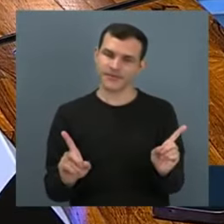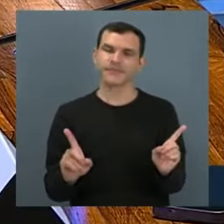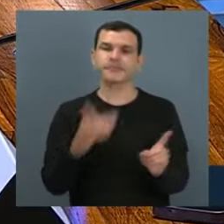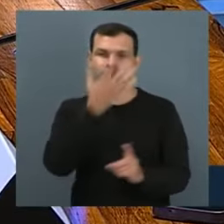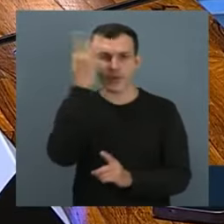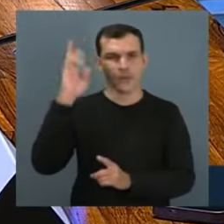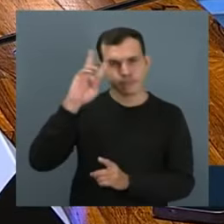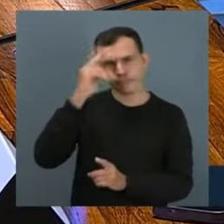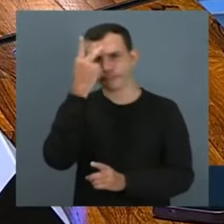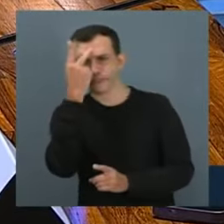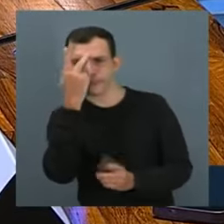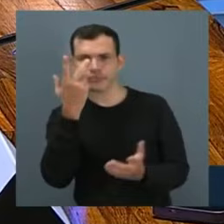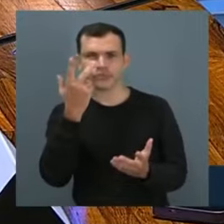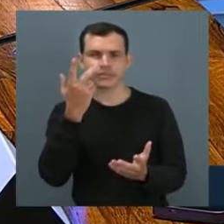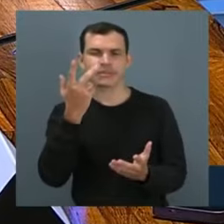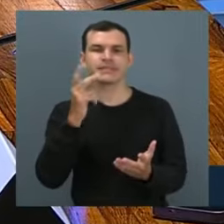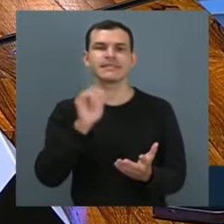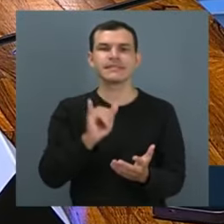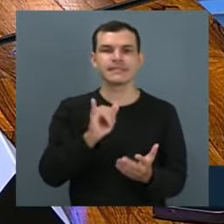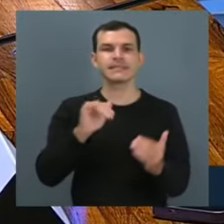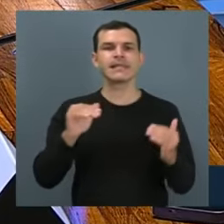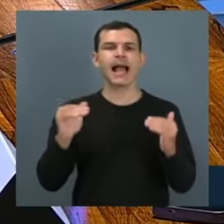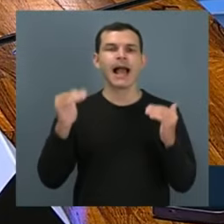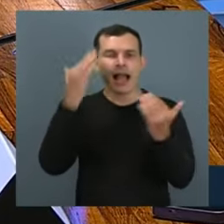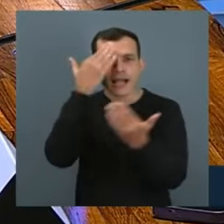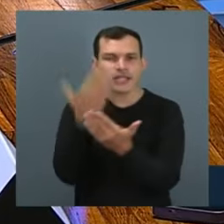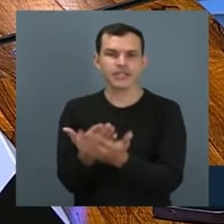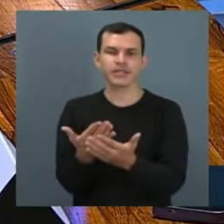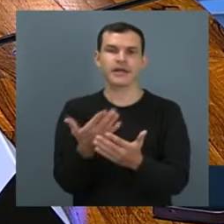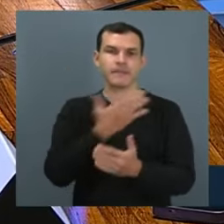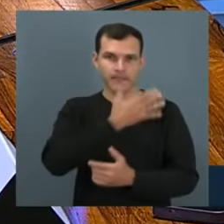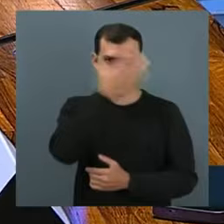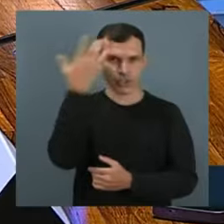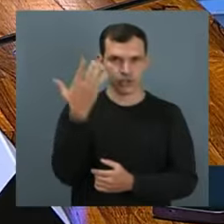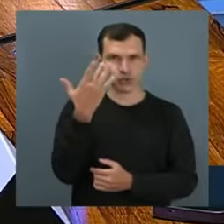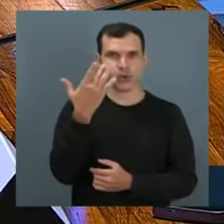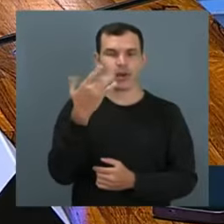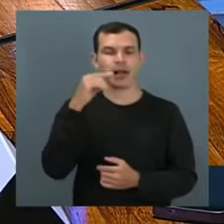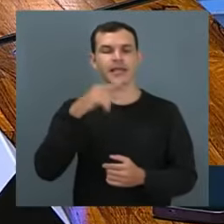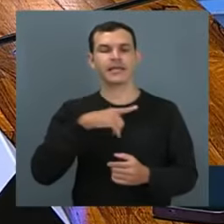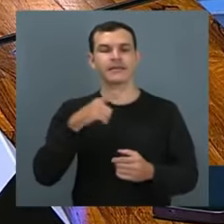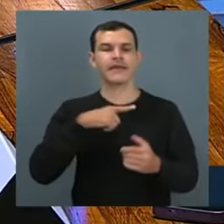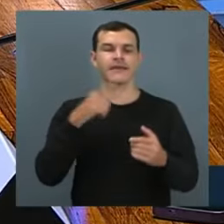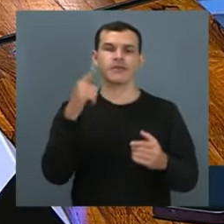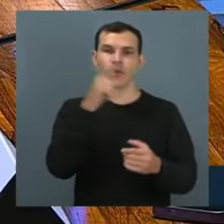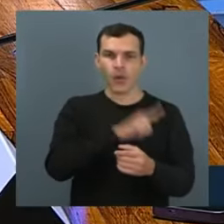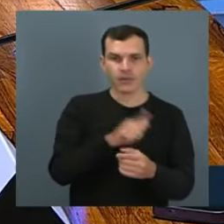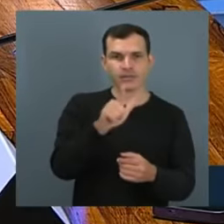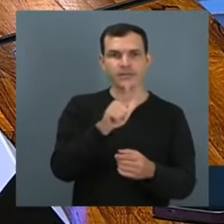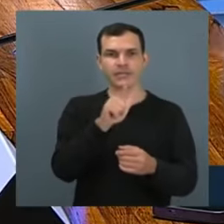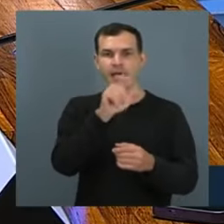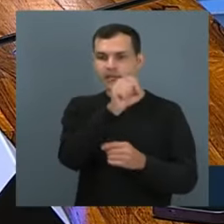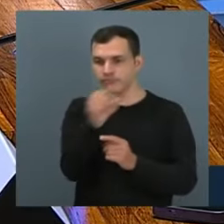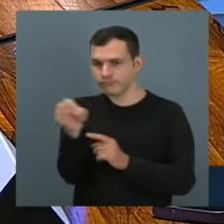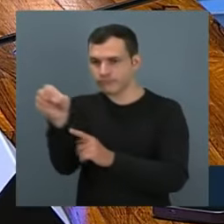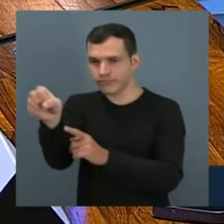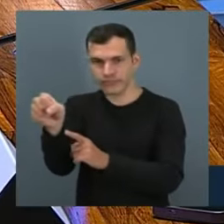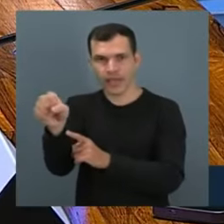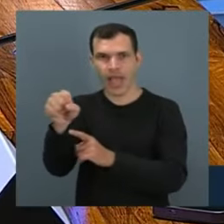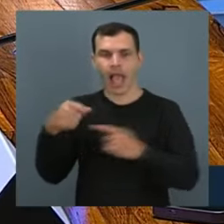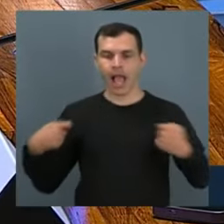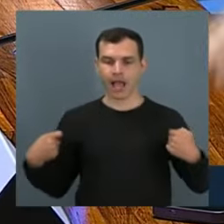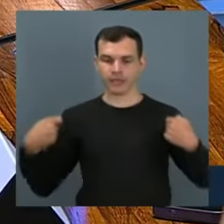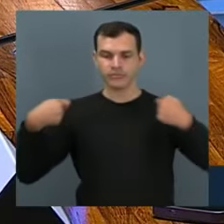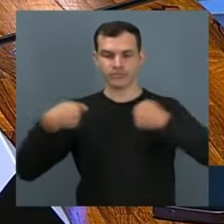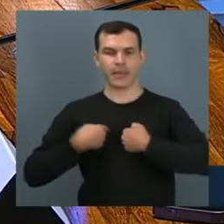que quando chegam lá, que vestem a toga, eles serão imparciais. Que isso sirva de lição para o próximo que